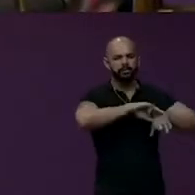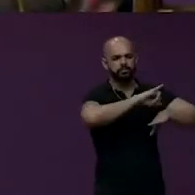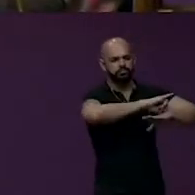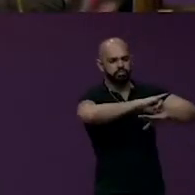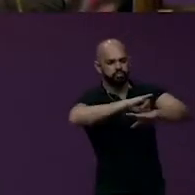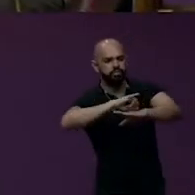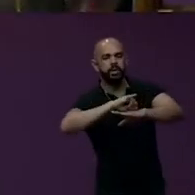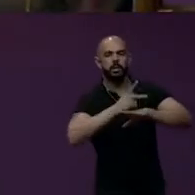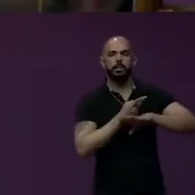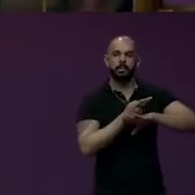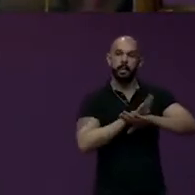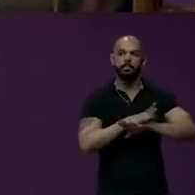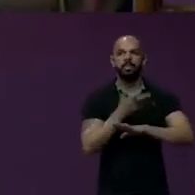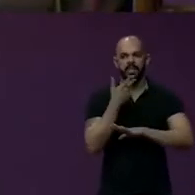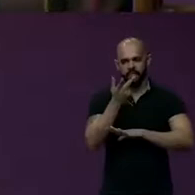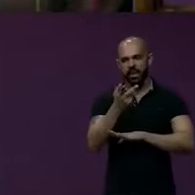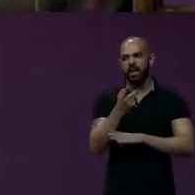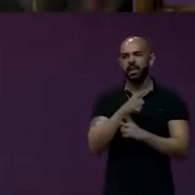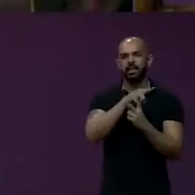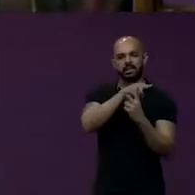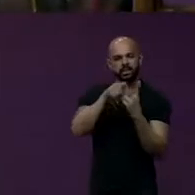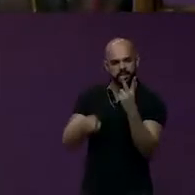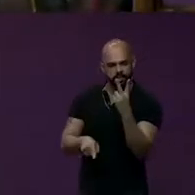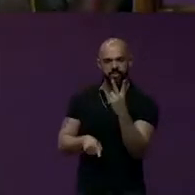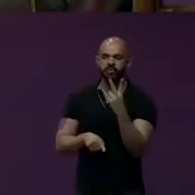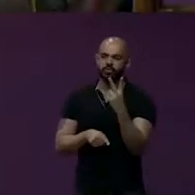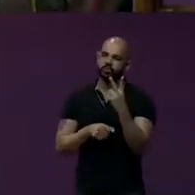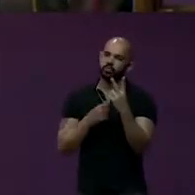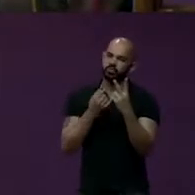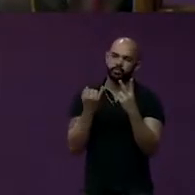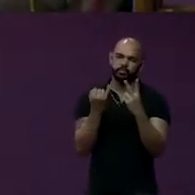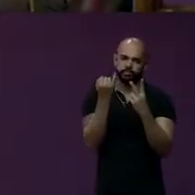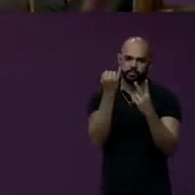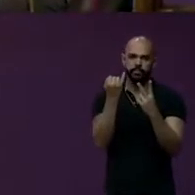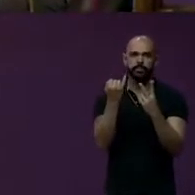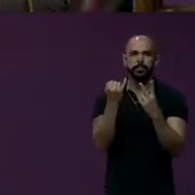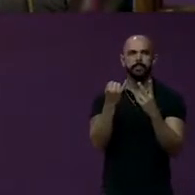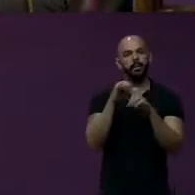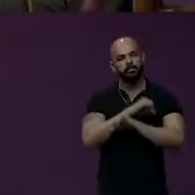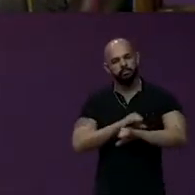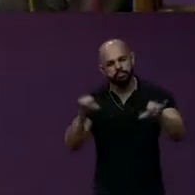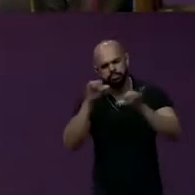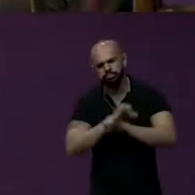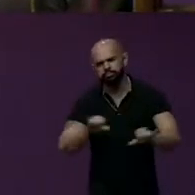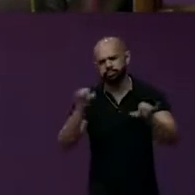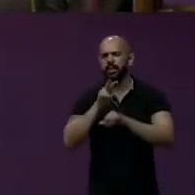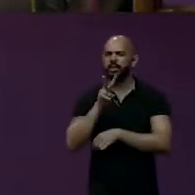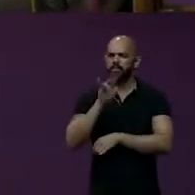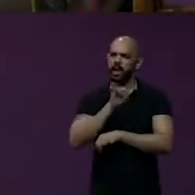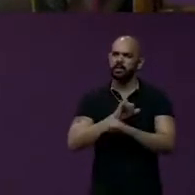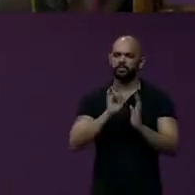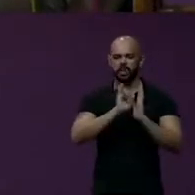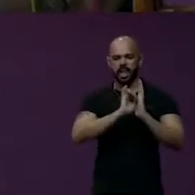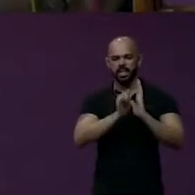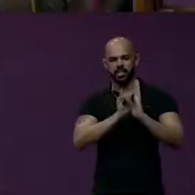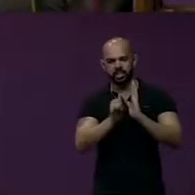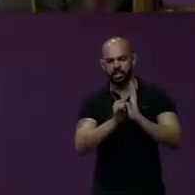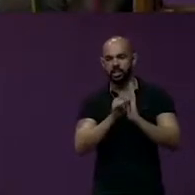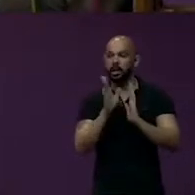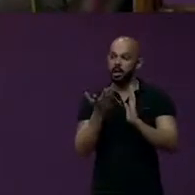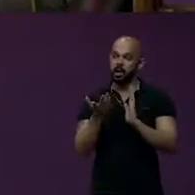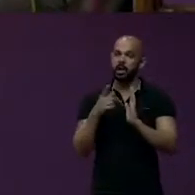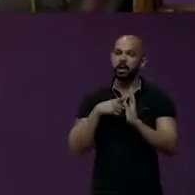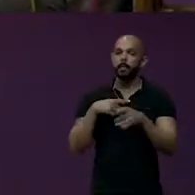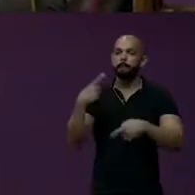premiações, mas eu quero mencionar, né, essas situações como exemplares. Vão estar divulgando amplamente esse edital. No caso